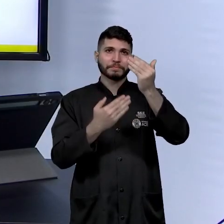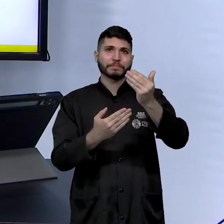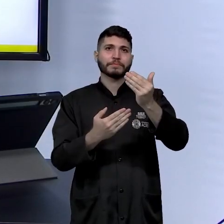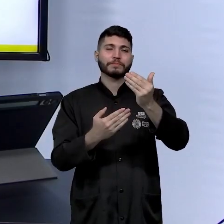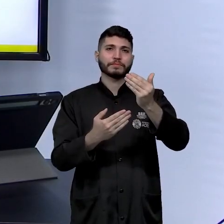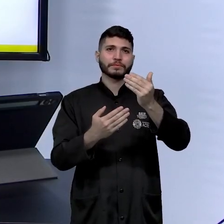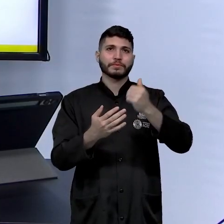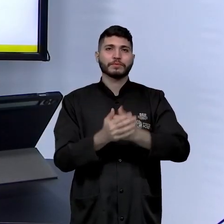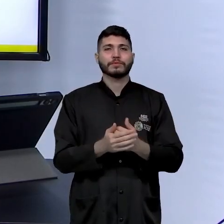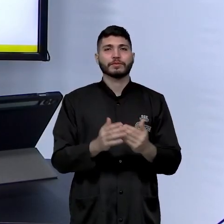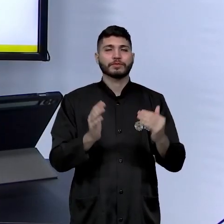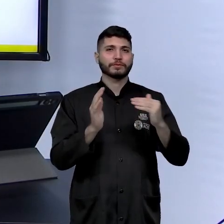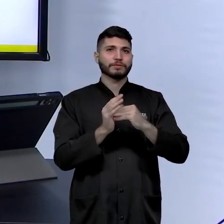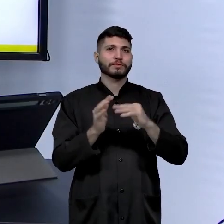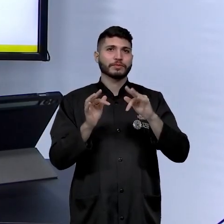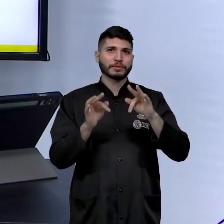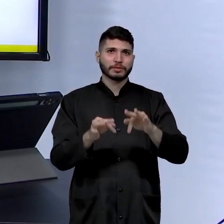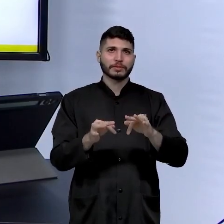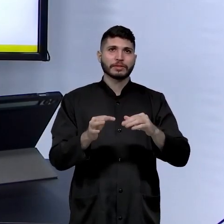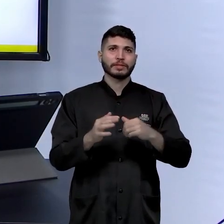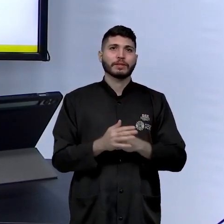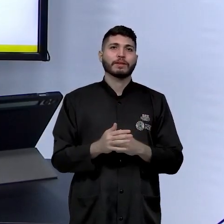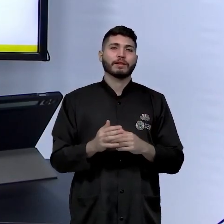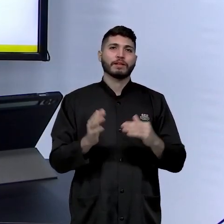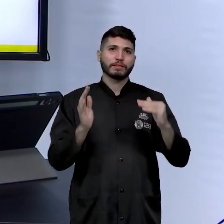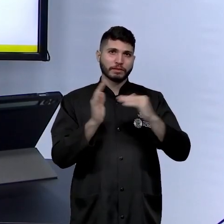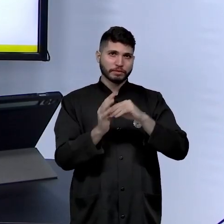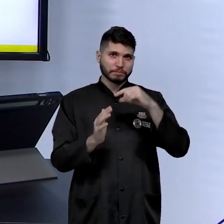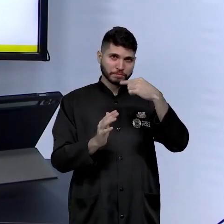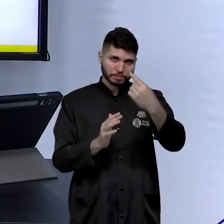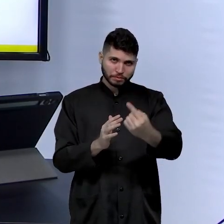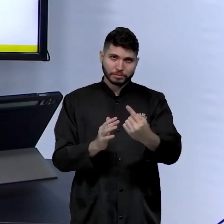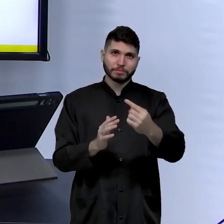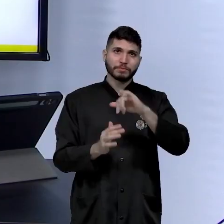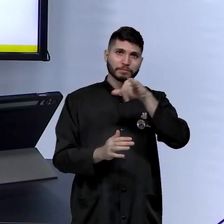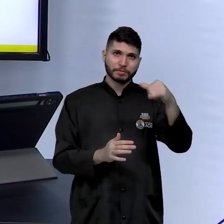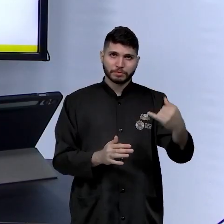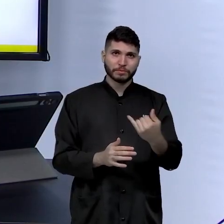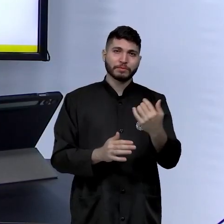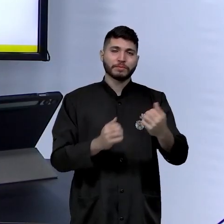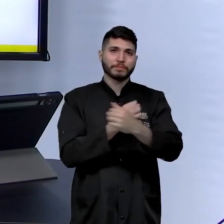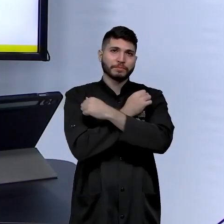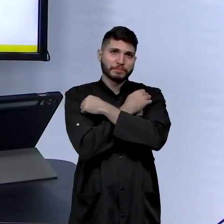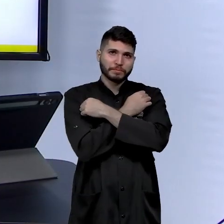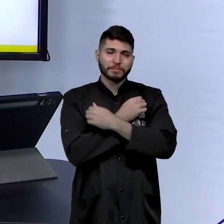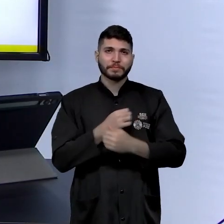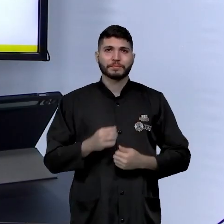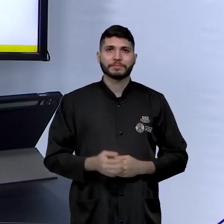continuado conosco até o final. Nós iremos nos ver em outras oportunidades. Até lá, forte abraço.